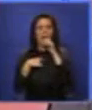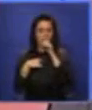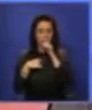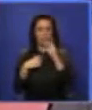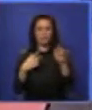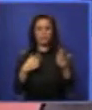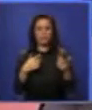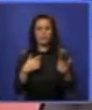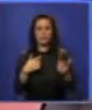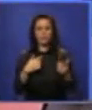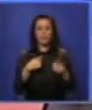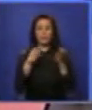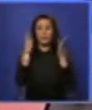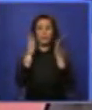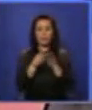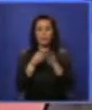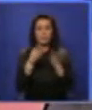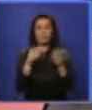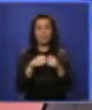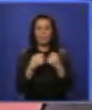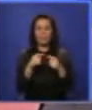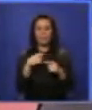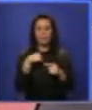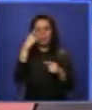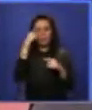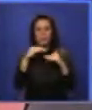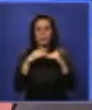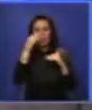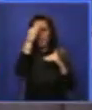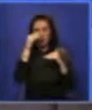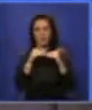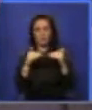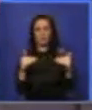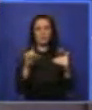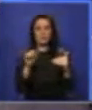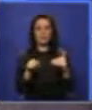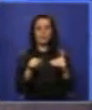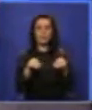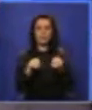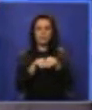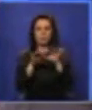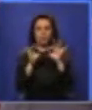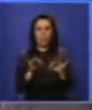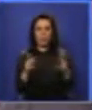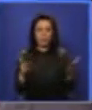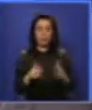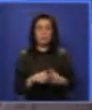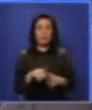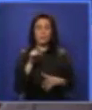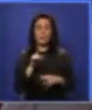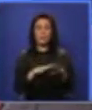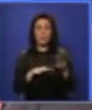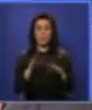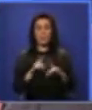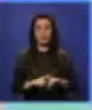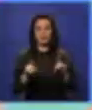coisa que faz com que os dentes se fraturem, e então nós conseguimos também colocar as facetas e assim... E isto faz